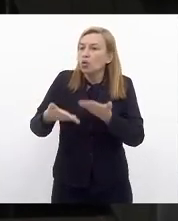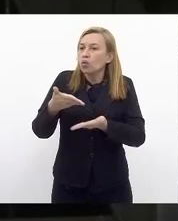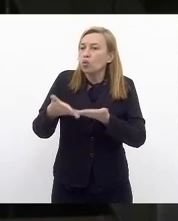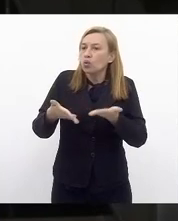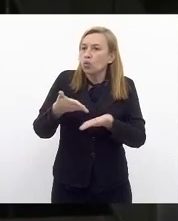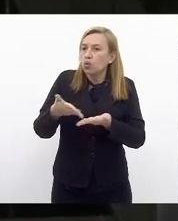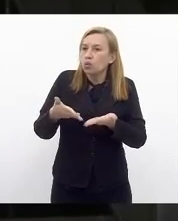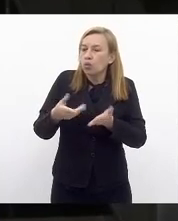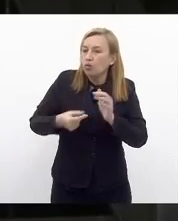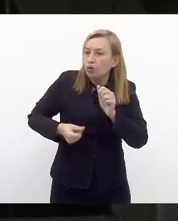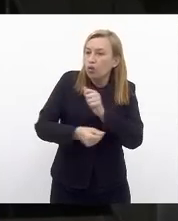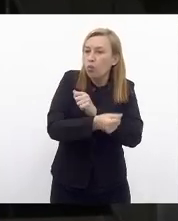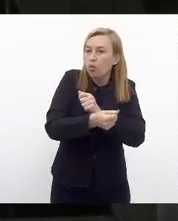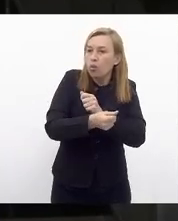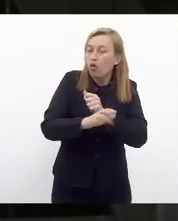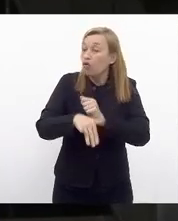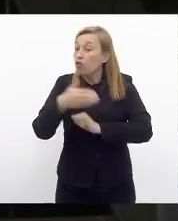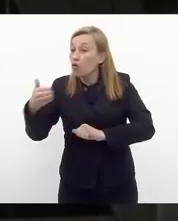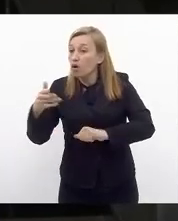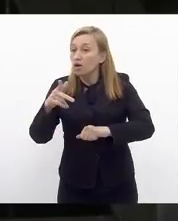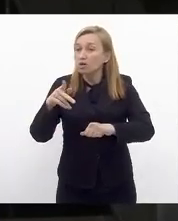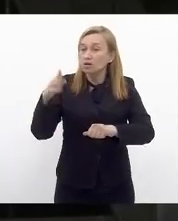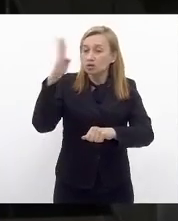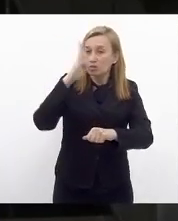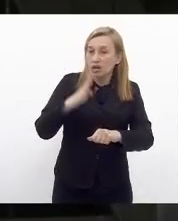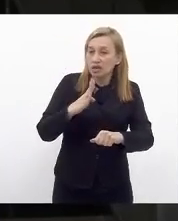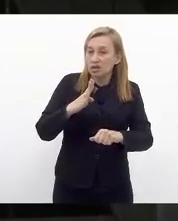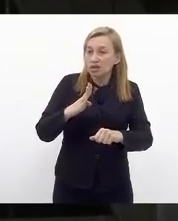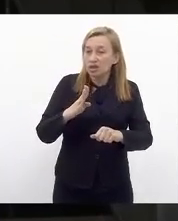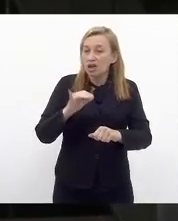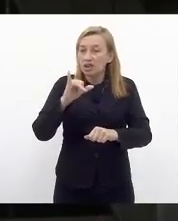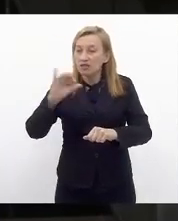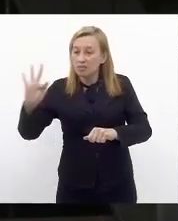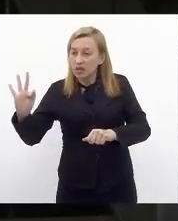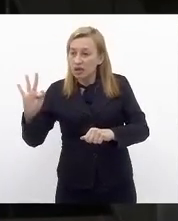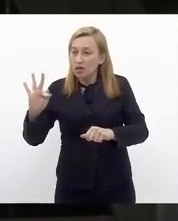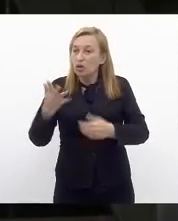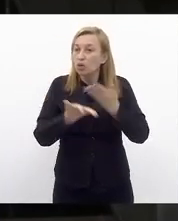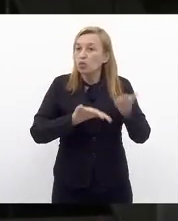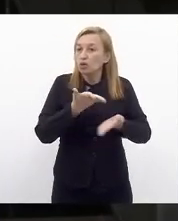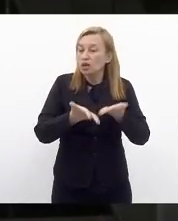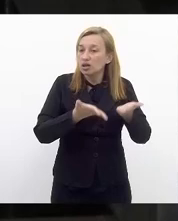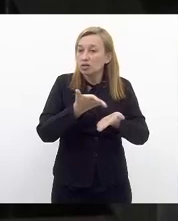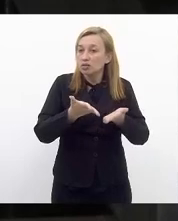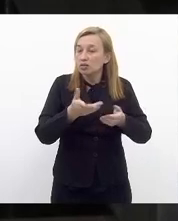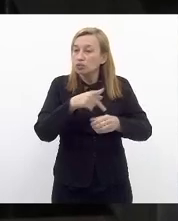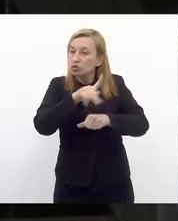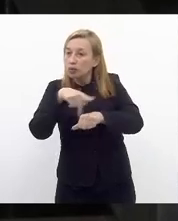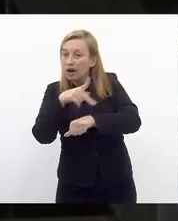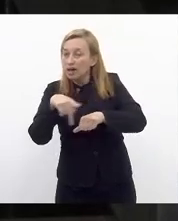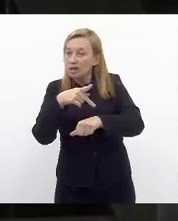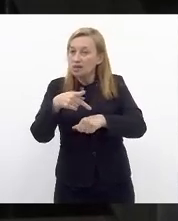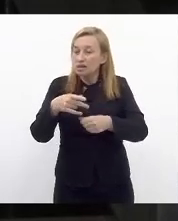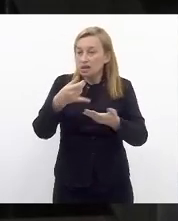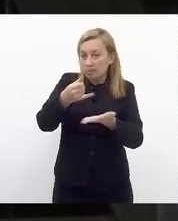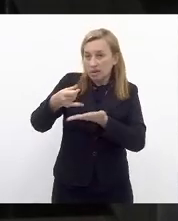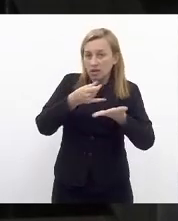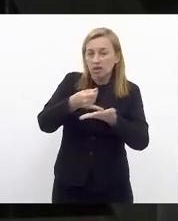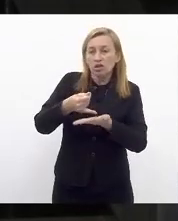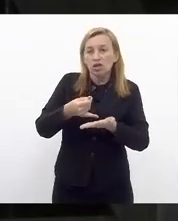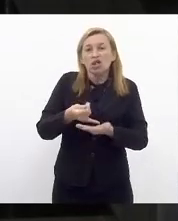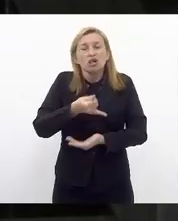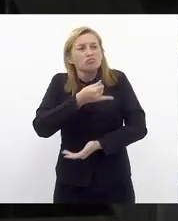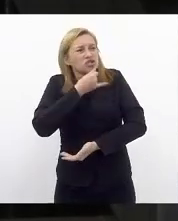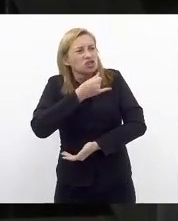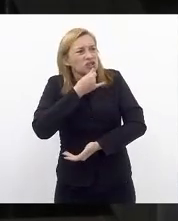gente financeira internacional como se fosse o FM tratam dos países da Periferia do capitalismo que causa mais indignação e vou entrar no